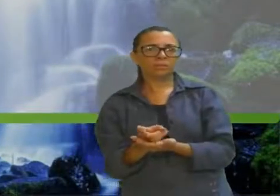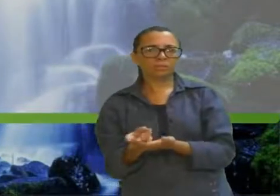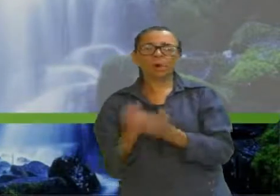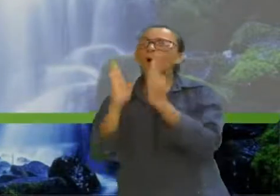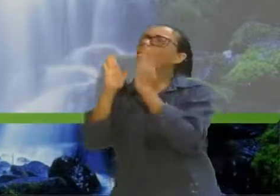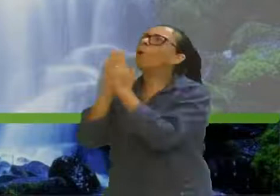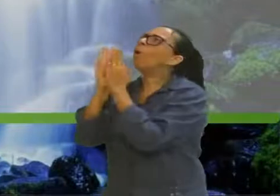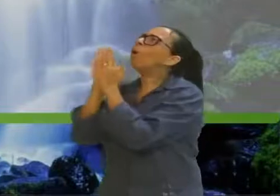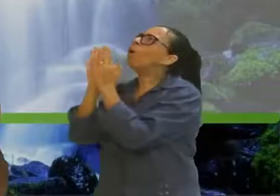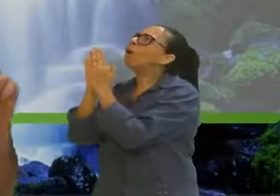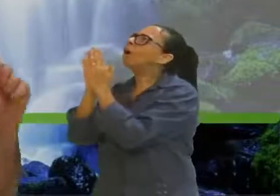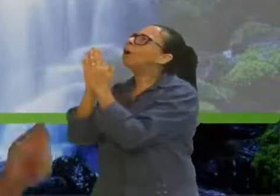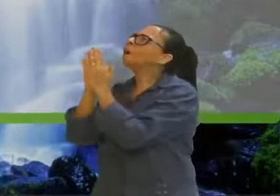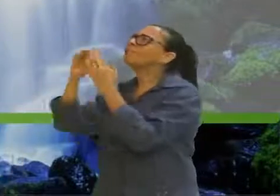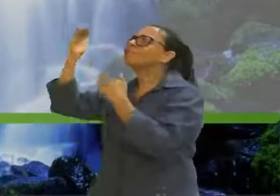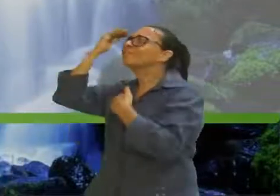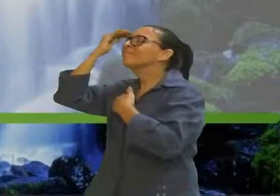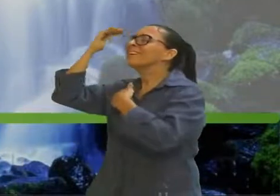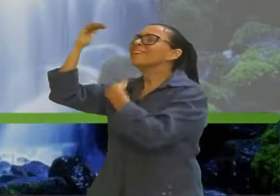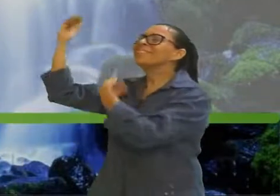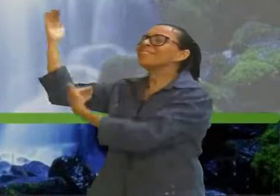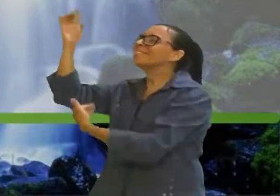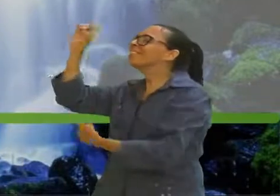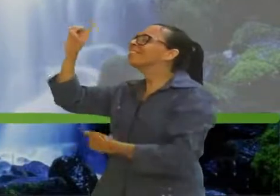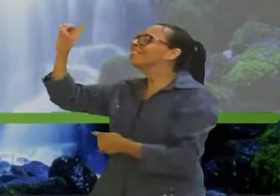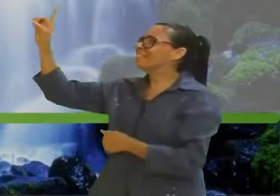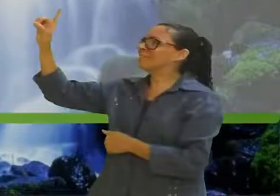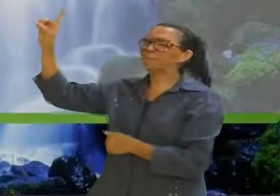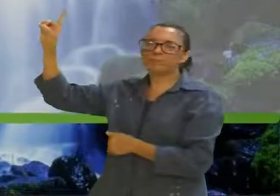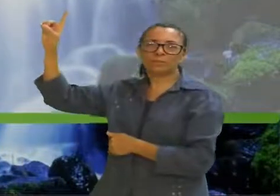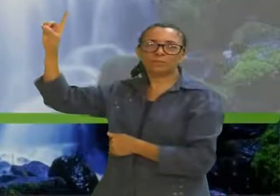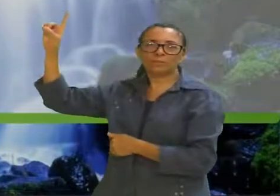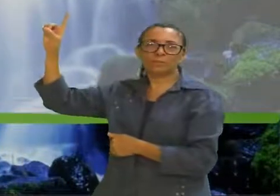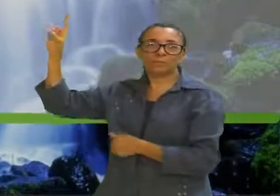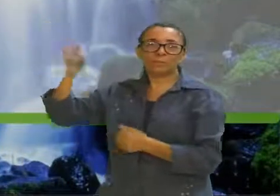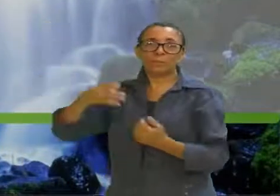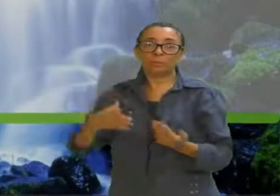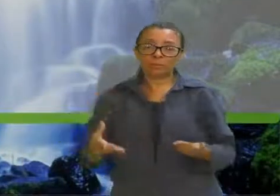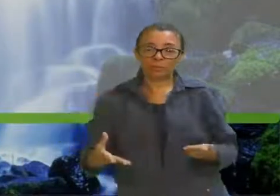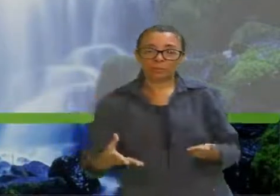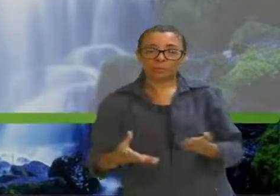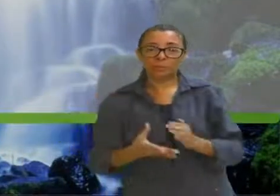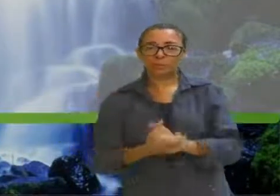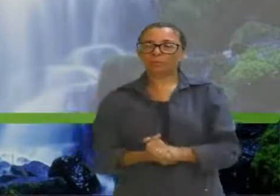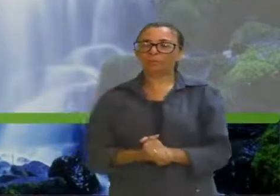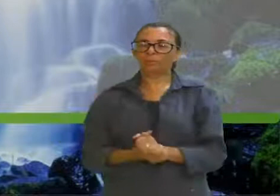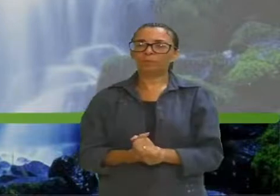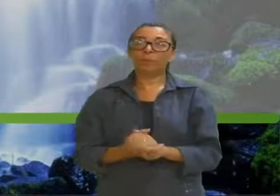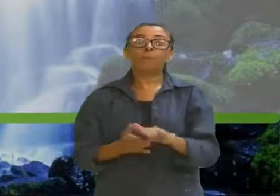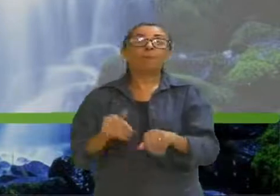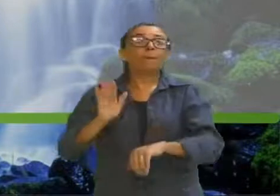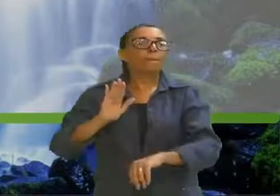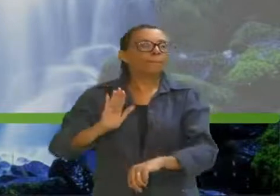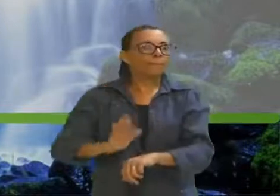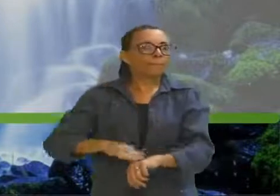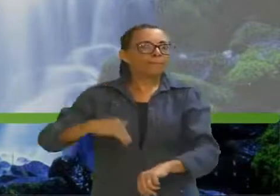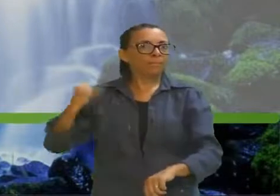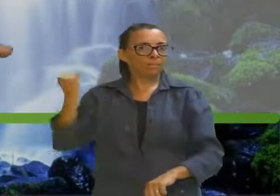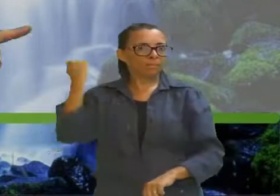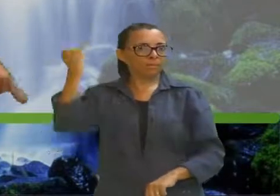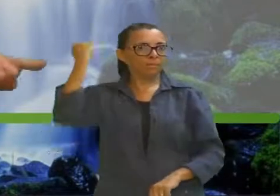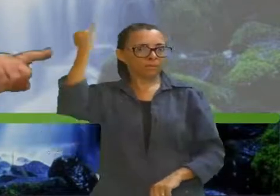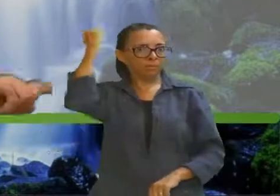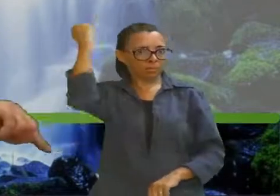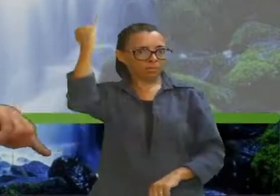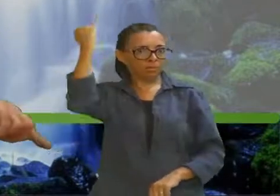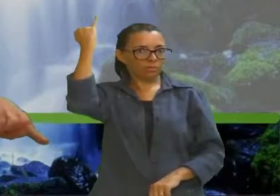Importa para Jesus é fazer e não dizer que